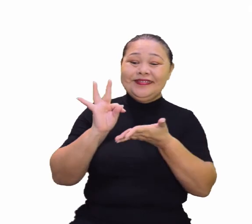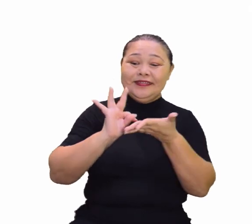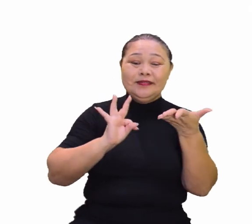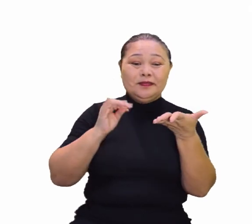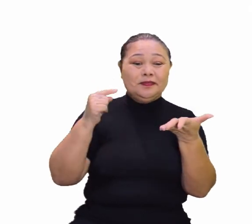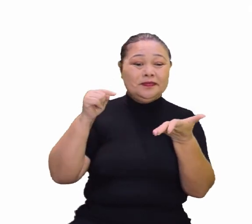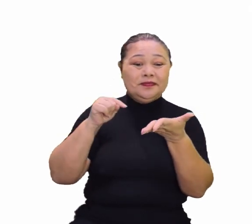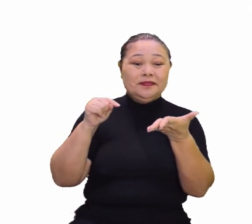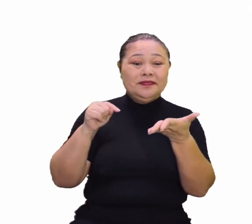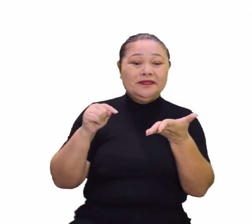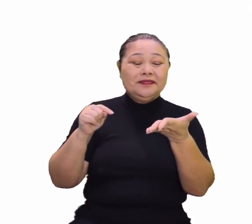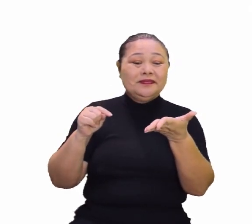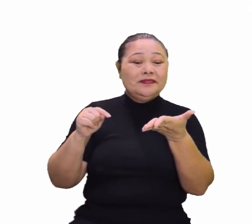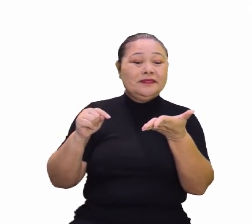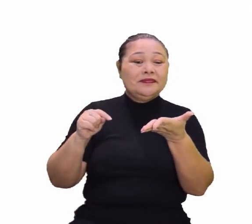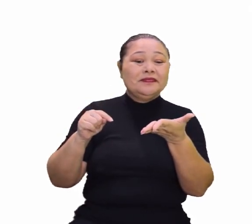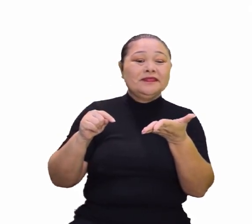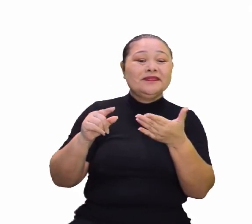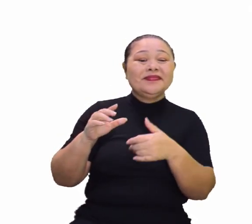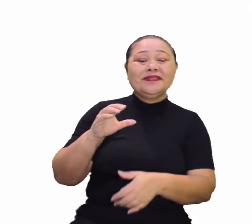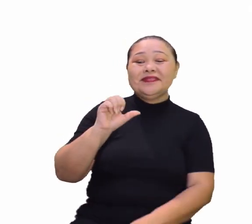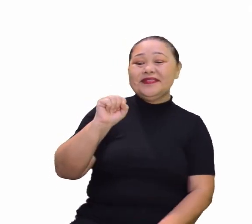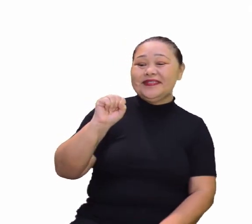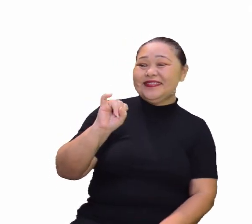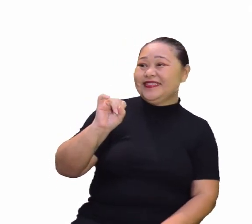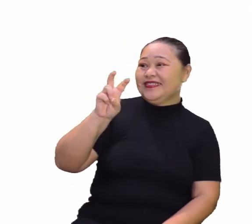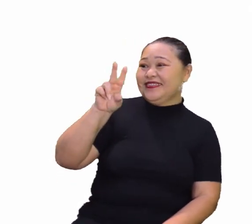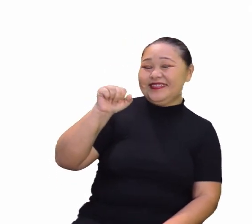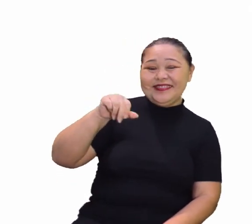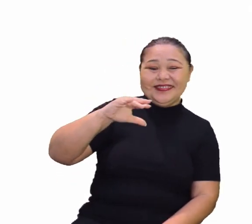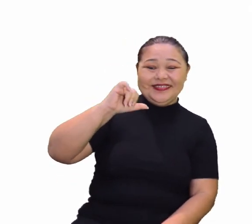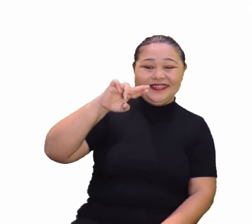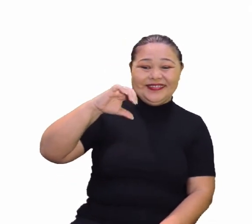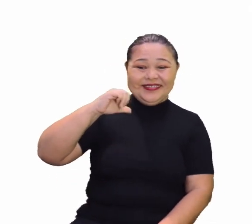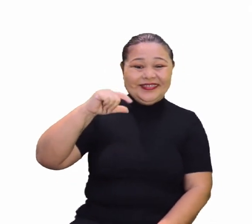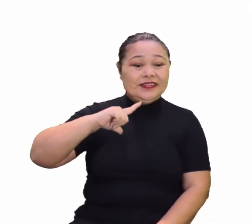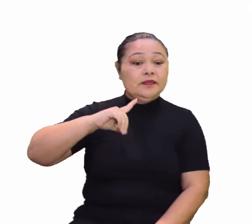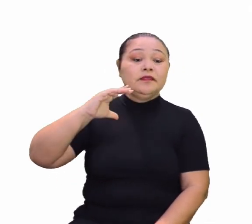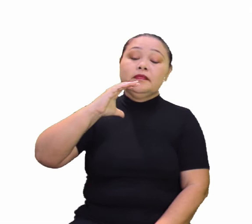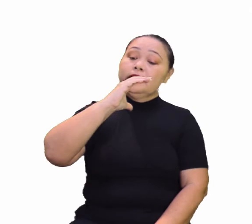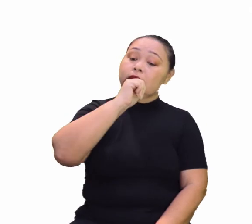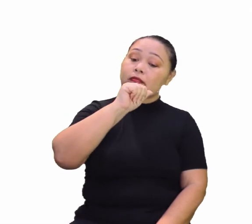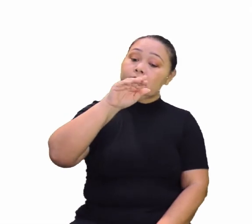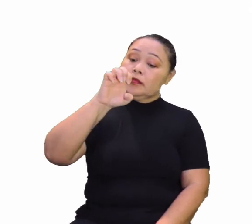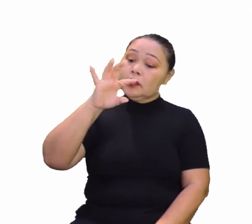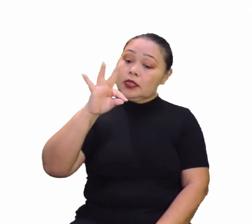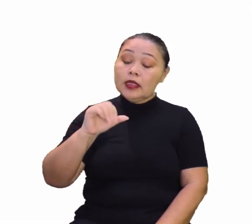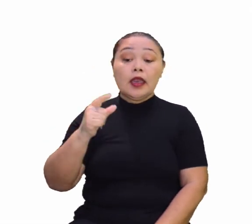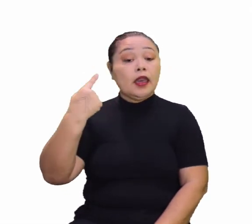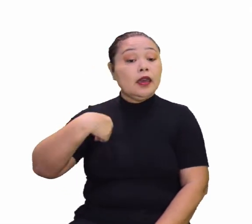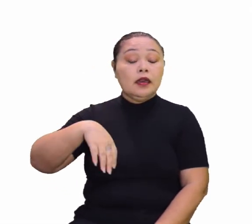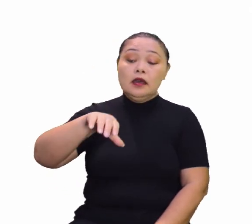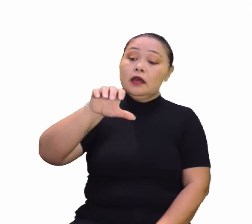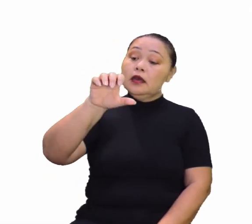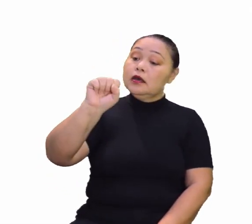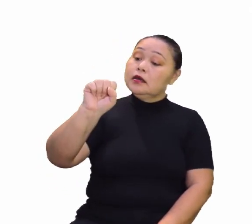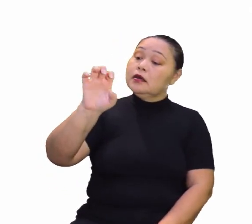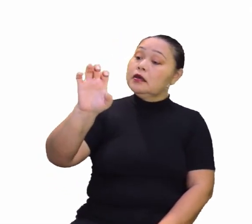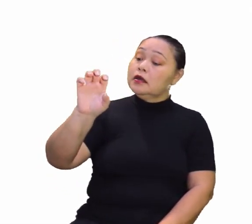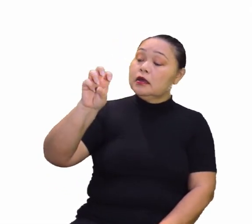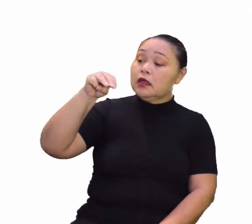Foi no texto? Então é Civan e INCRA. Não, nada disso. Caeta E Senta. Muito bem.